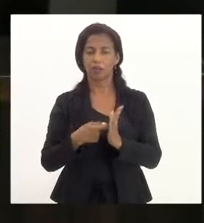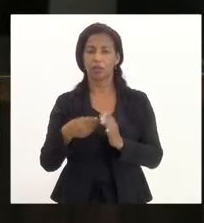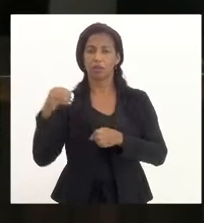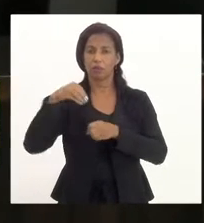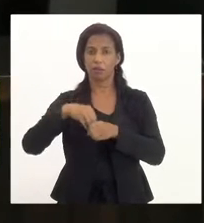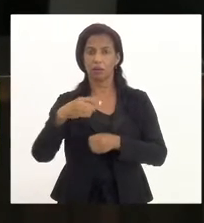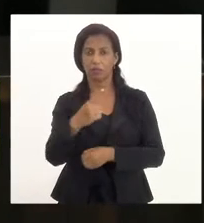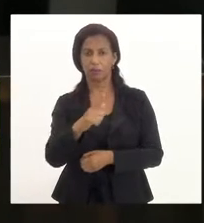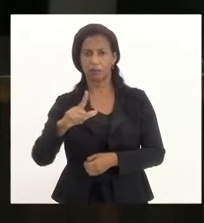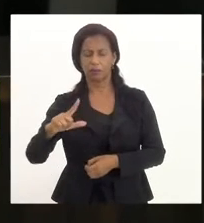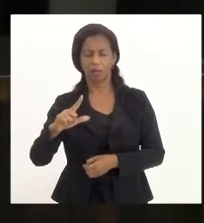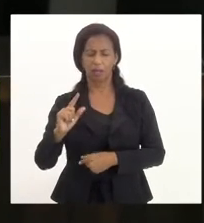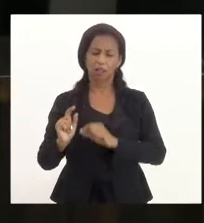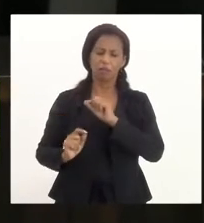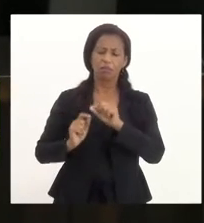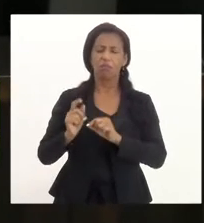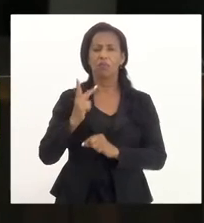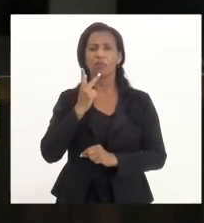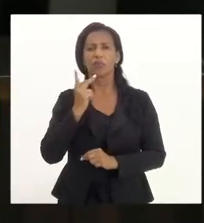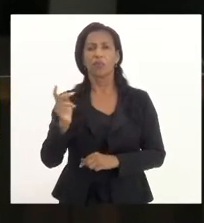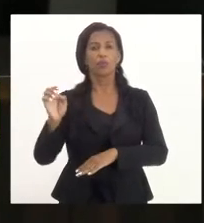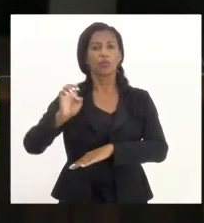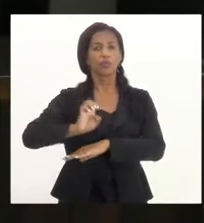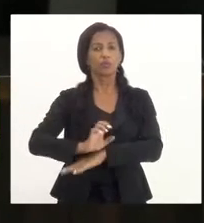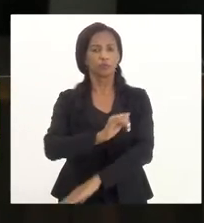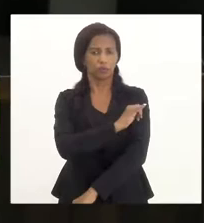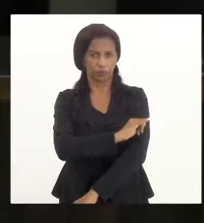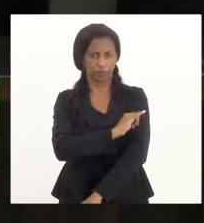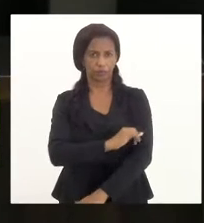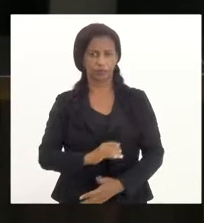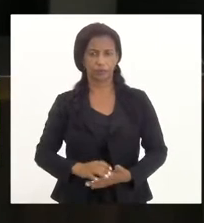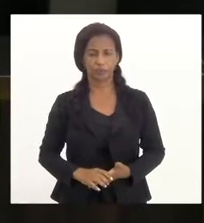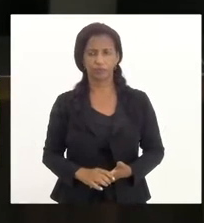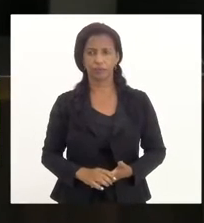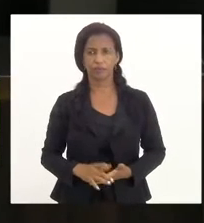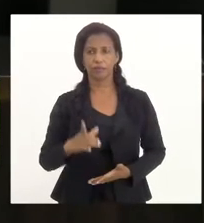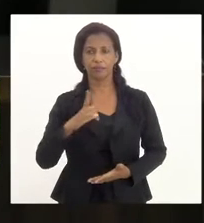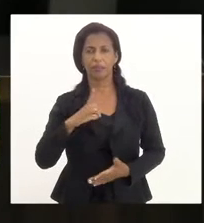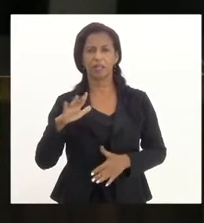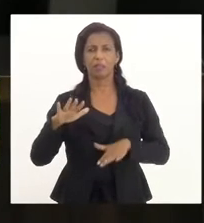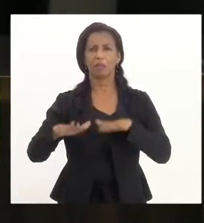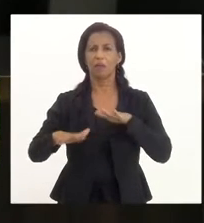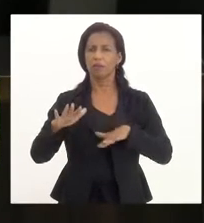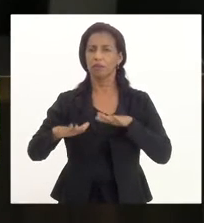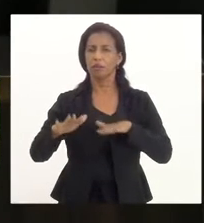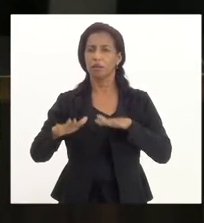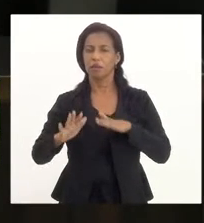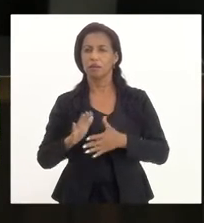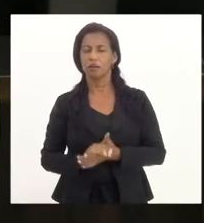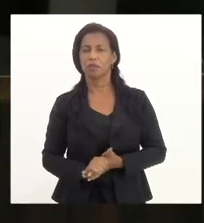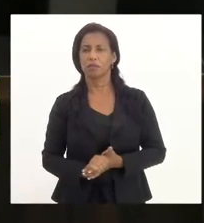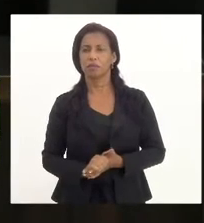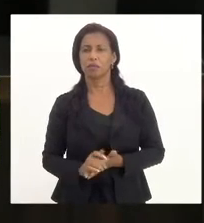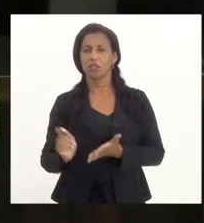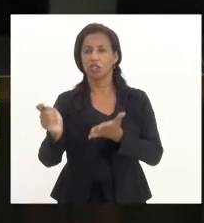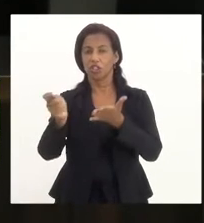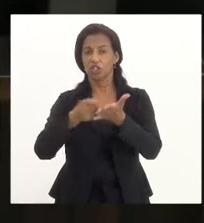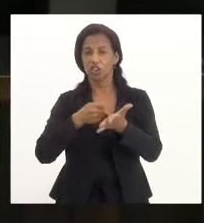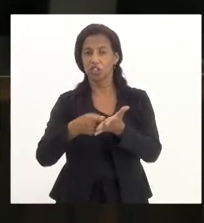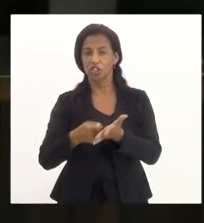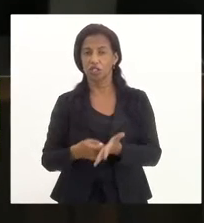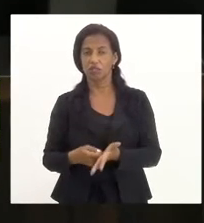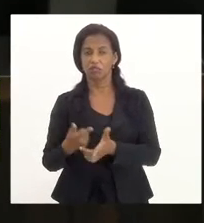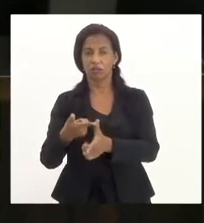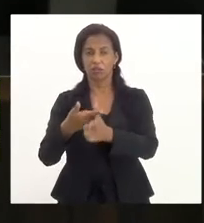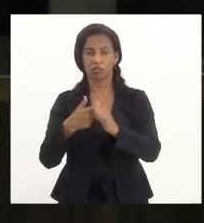projeto que que eu tô falando o estado do Rio de Janeiro tem aproximadamente inscrito em